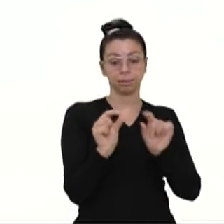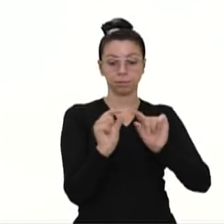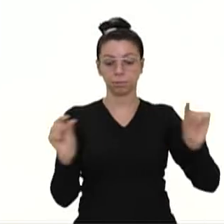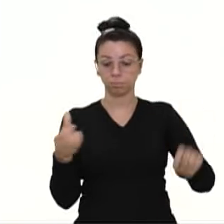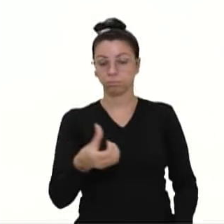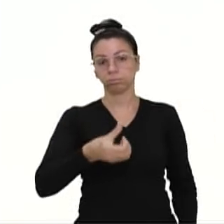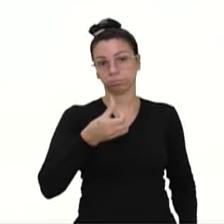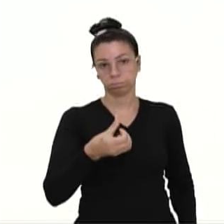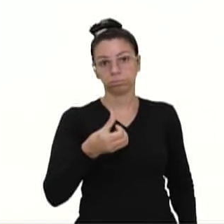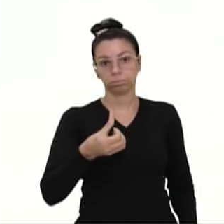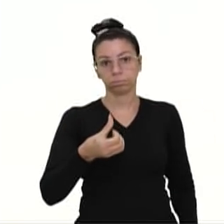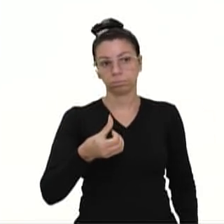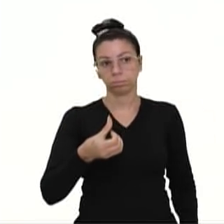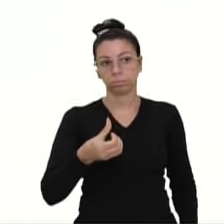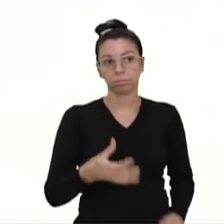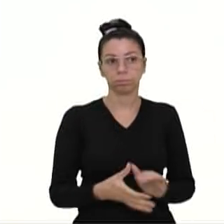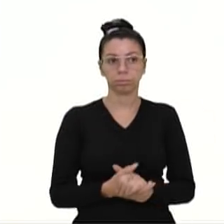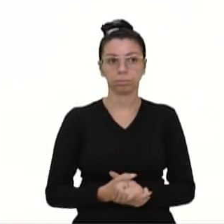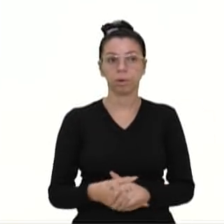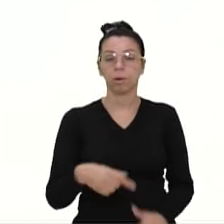linha é